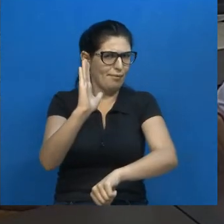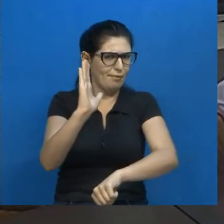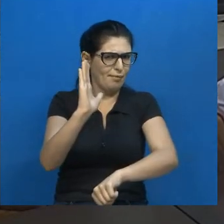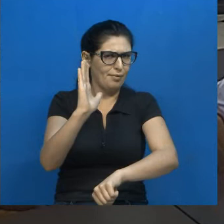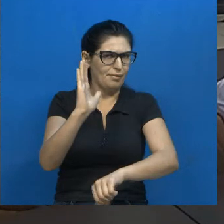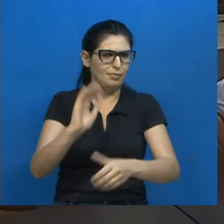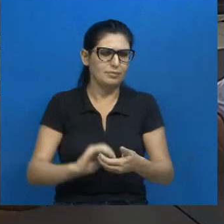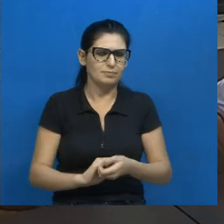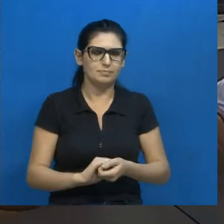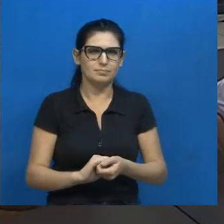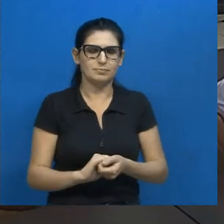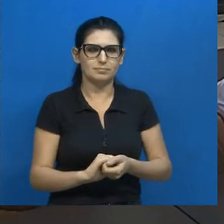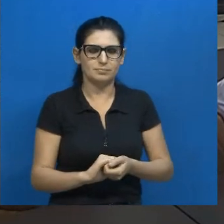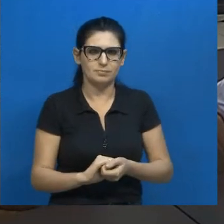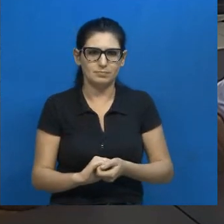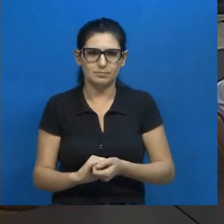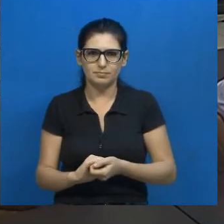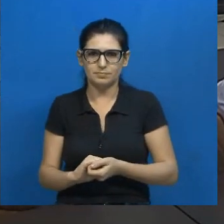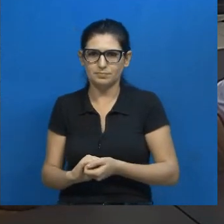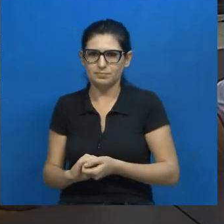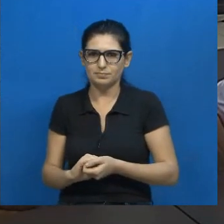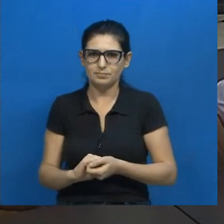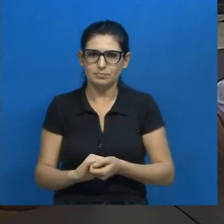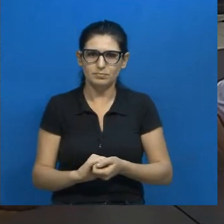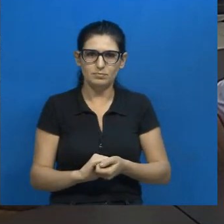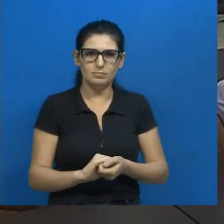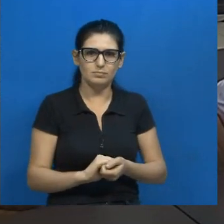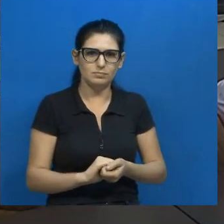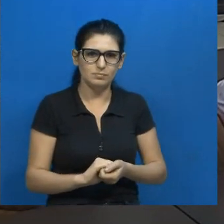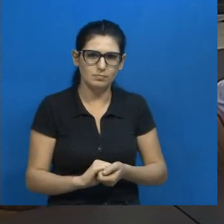Agora quem está inscrito é o Barbarossi e depois lá.